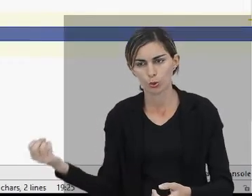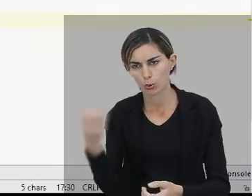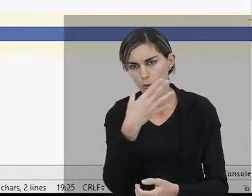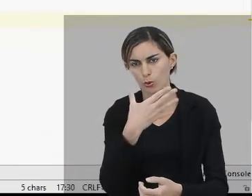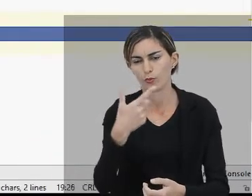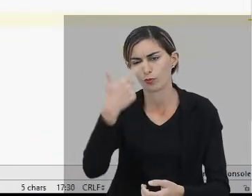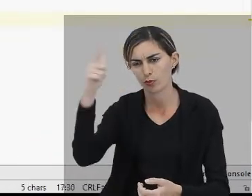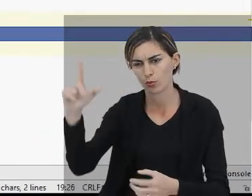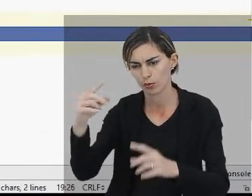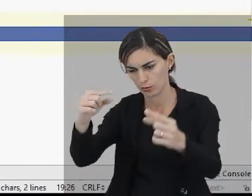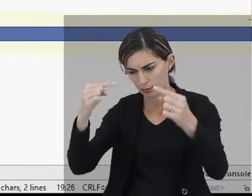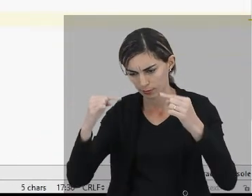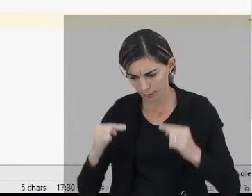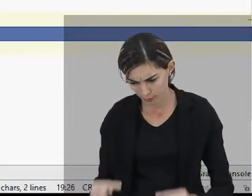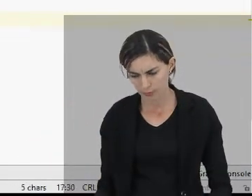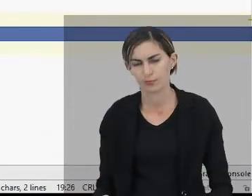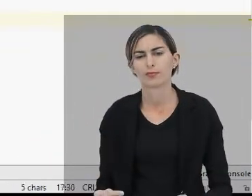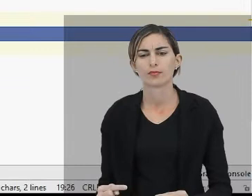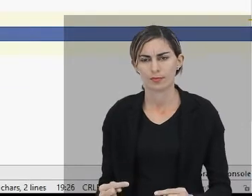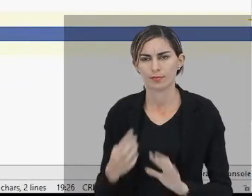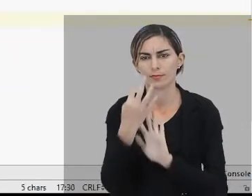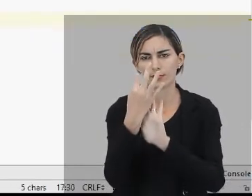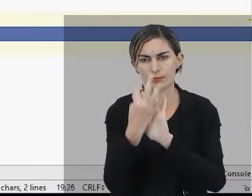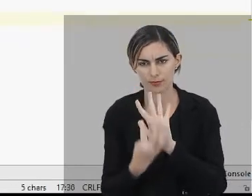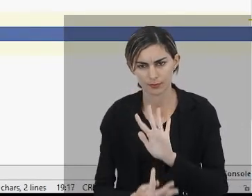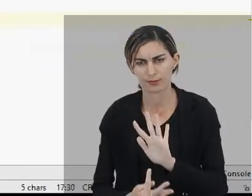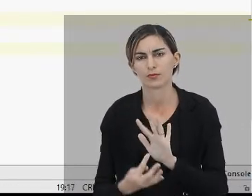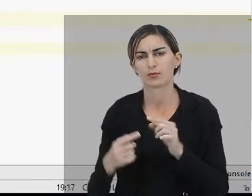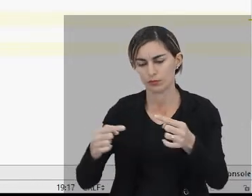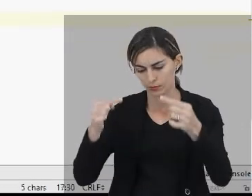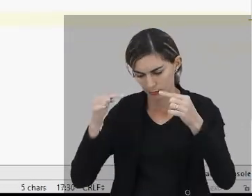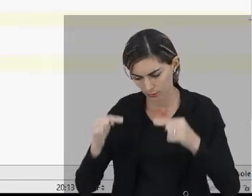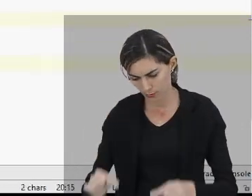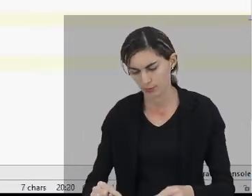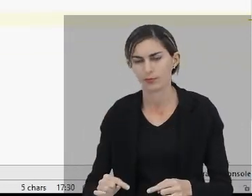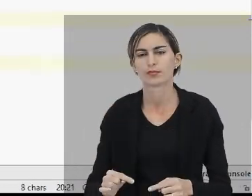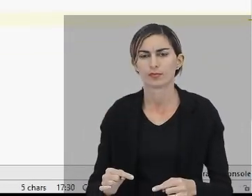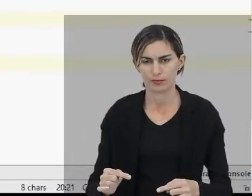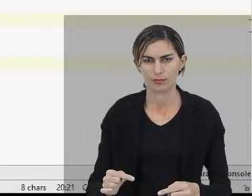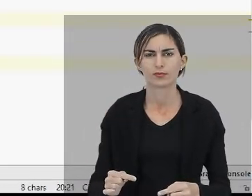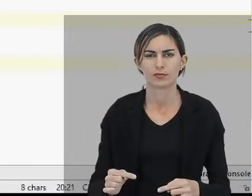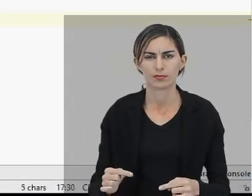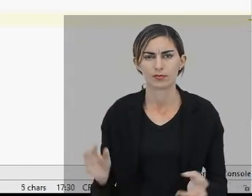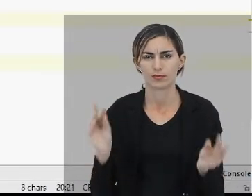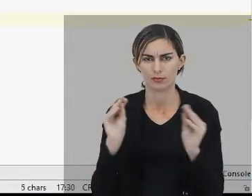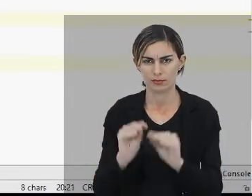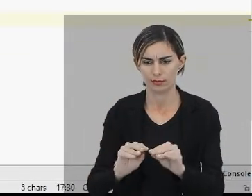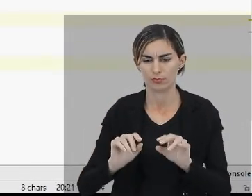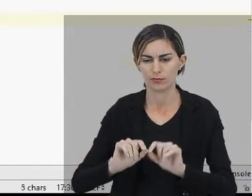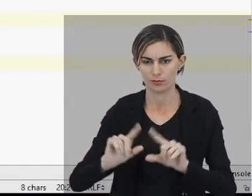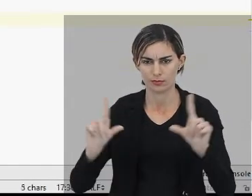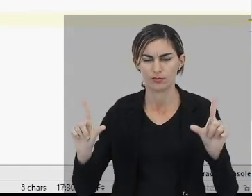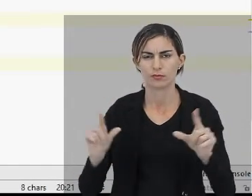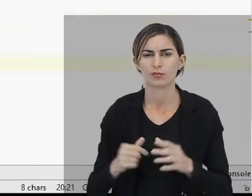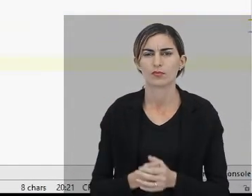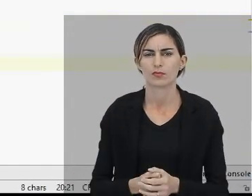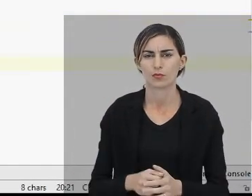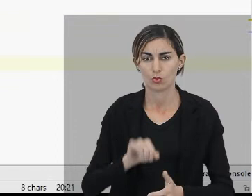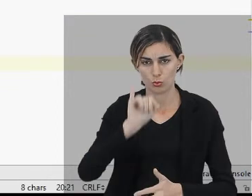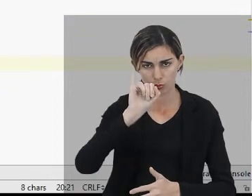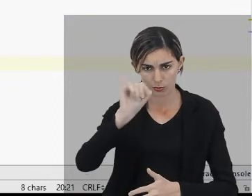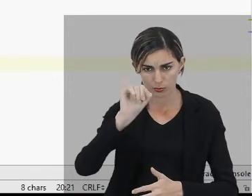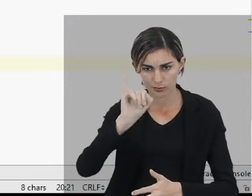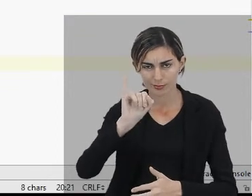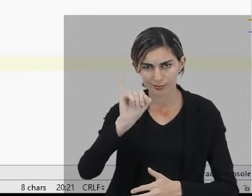botão, adiciona um texto a esse botão e então ele adiciona ao layout. O